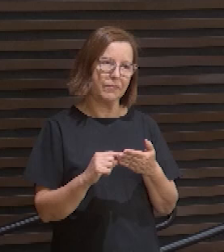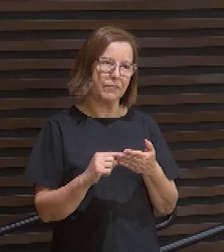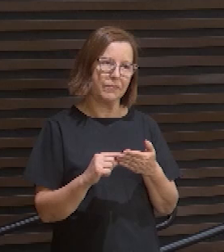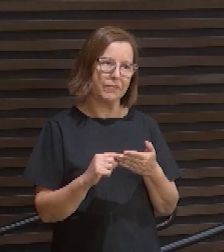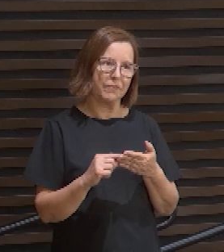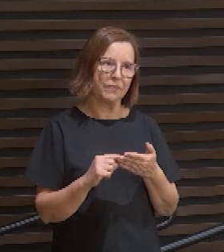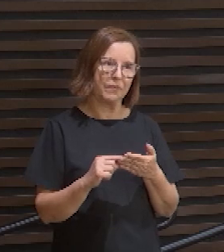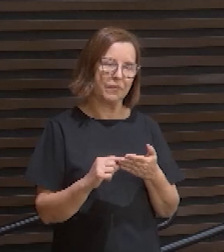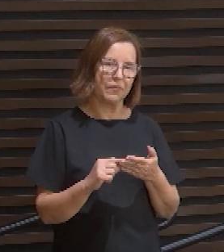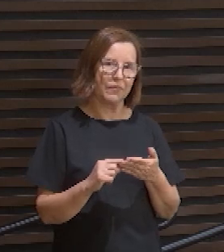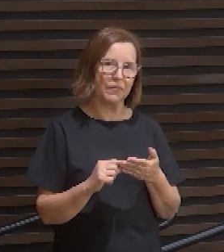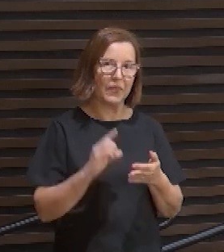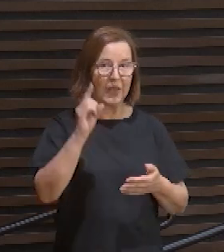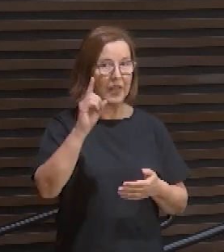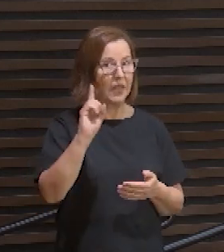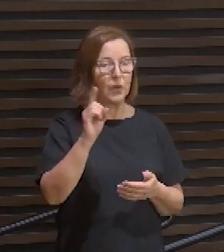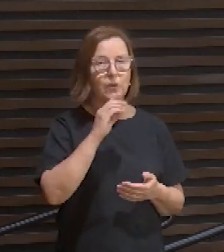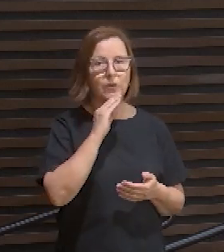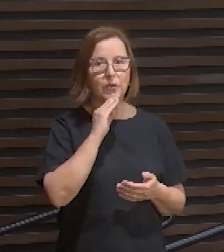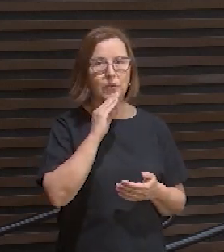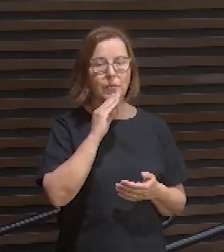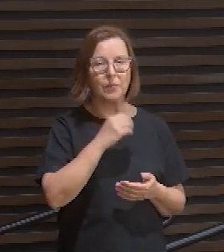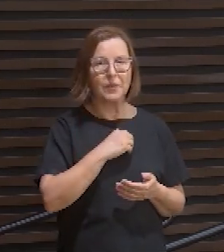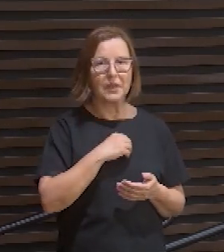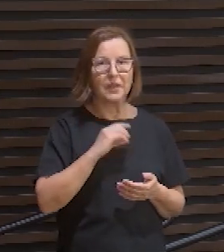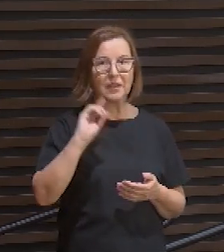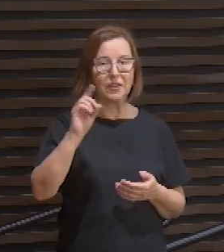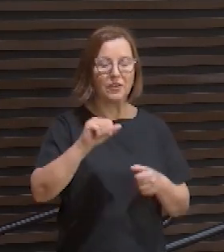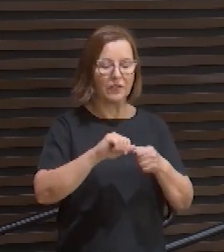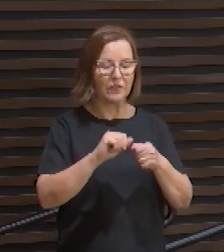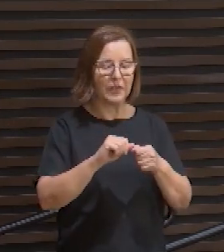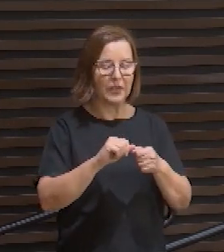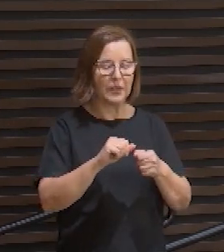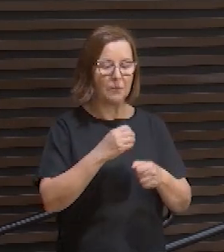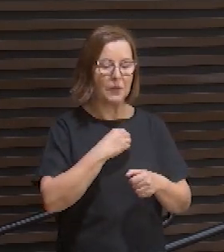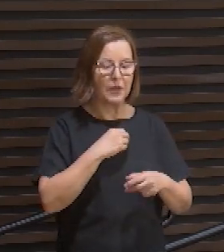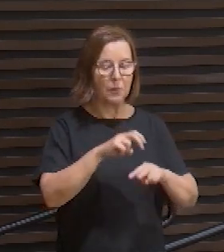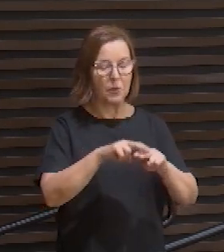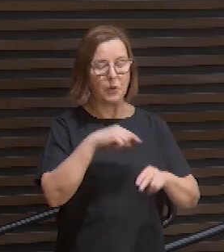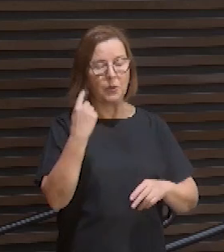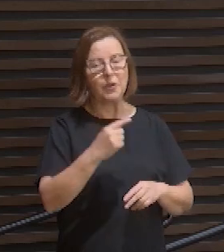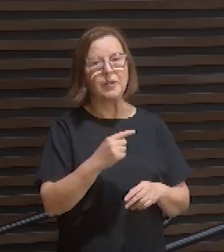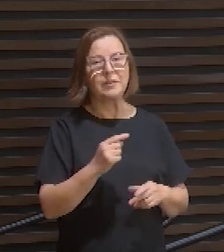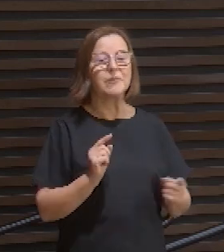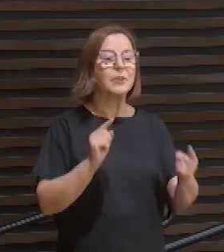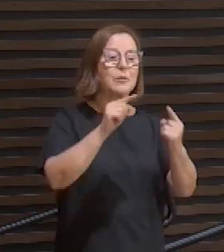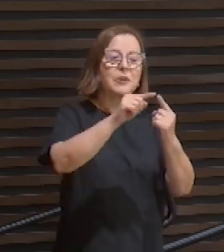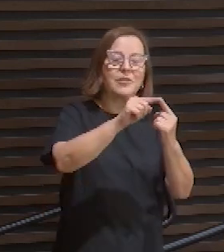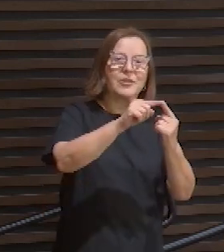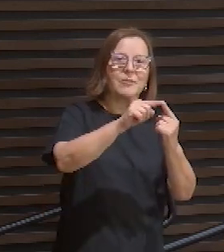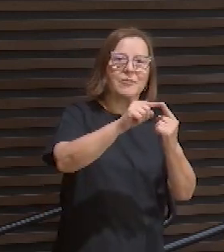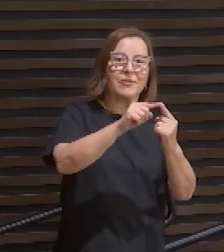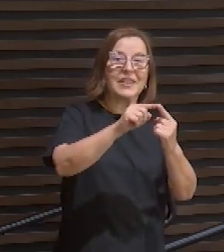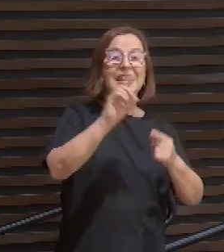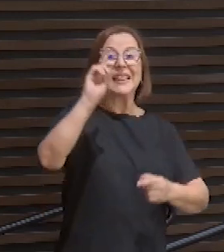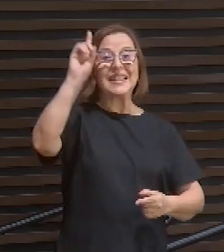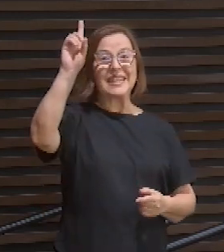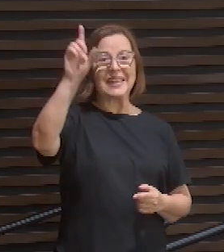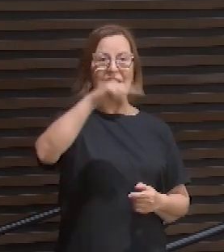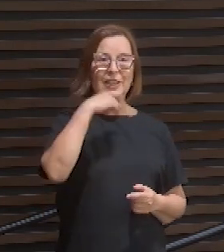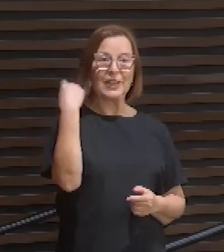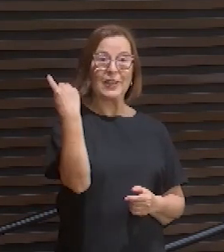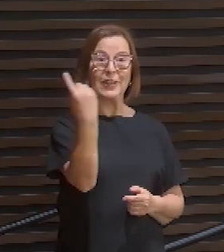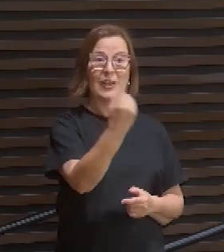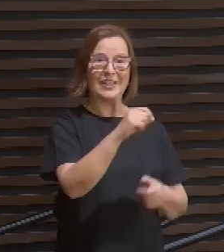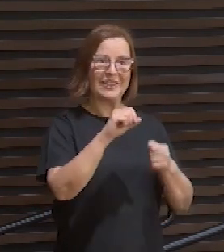aquele que não conheceu o pecado, ele o fez pecado por nós. Para quê? Para que nele nós fôssemos